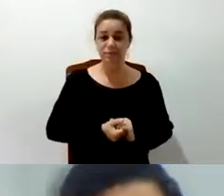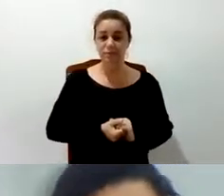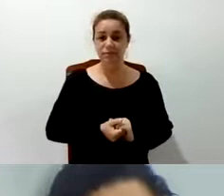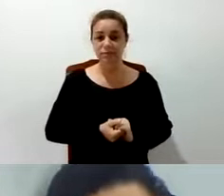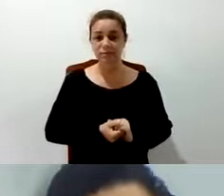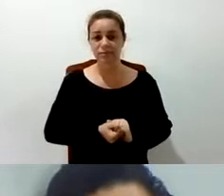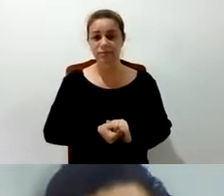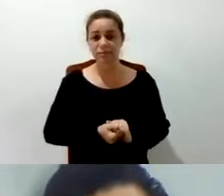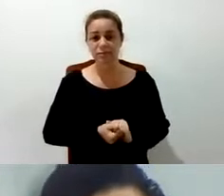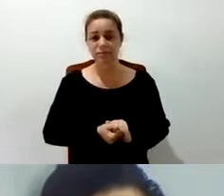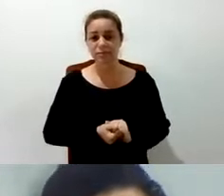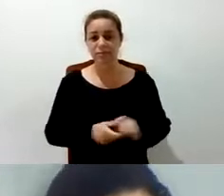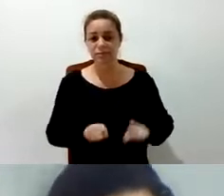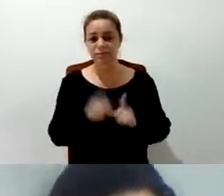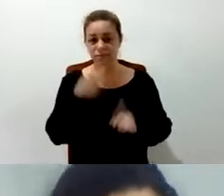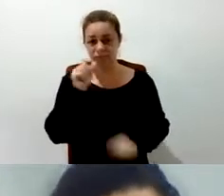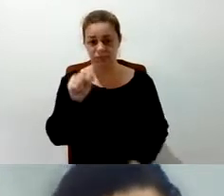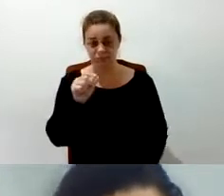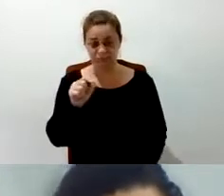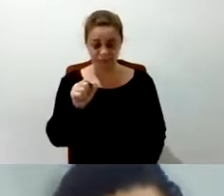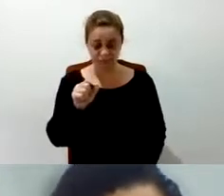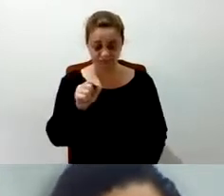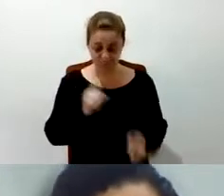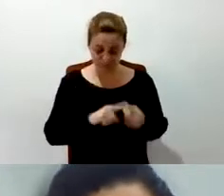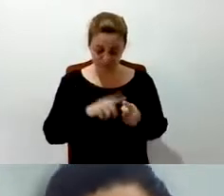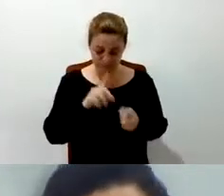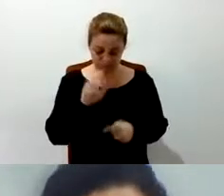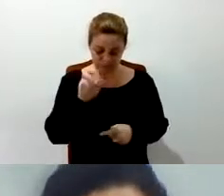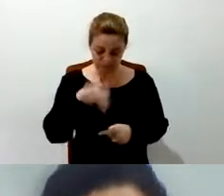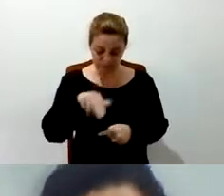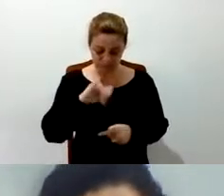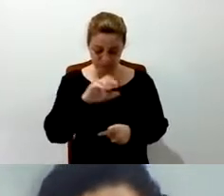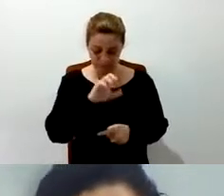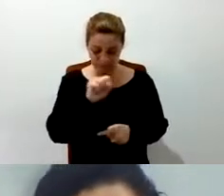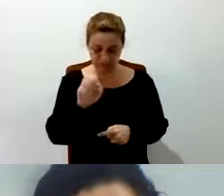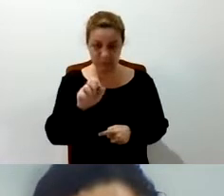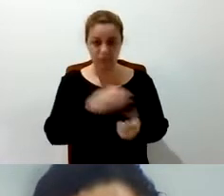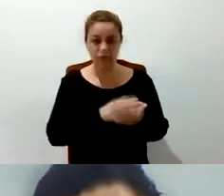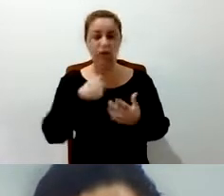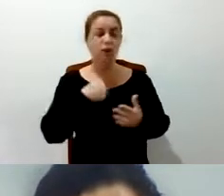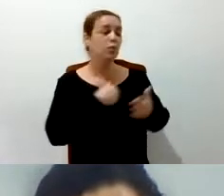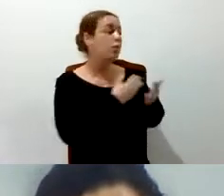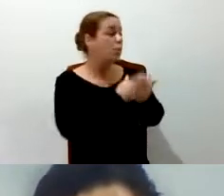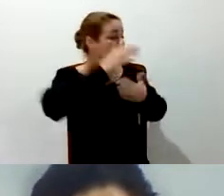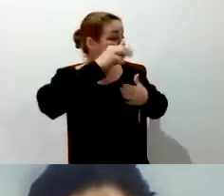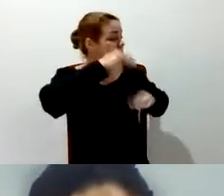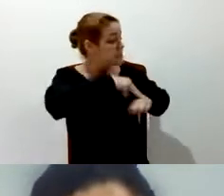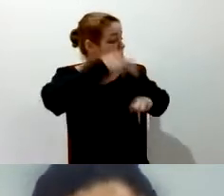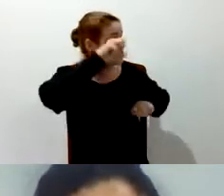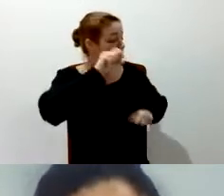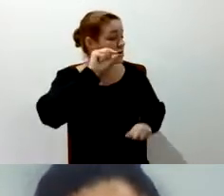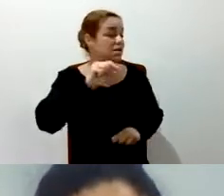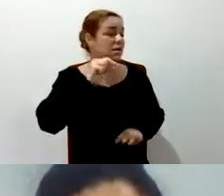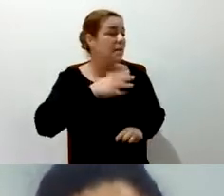Eu ia até falar, porque a Denise começou, né? Quando eu iniciei no mestrado, Porque a minha ideia era